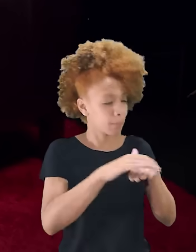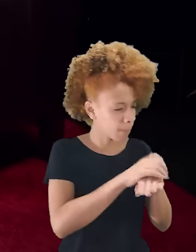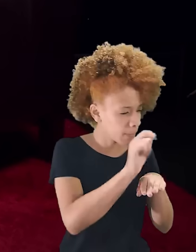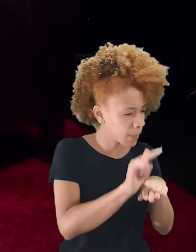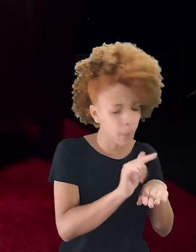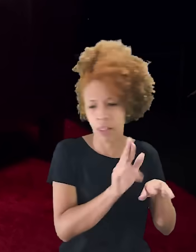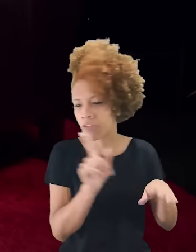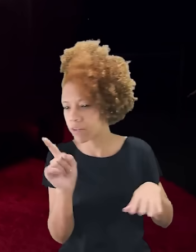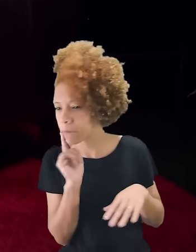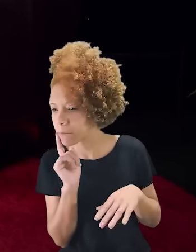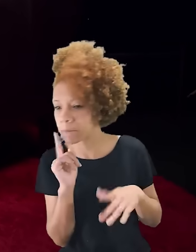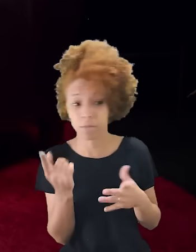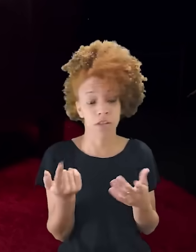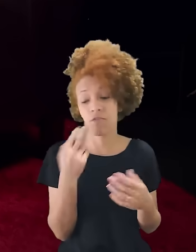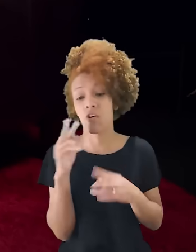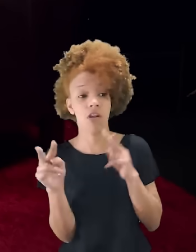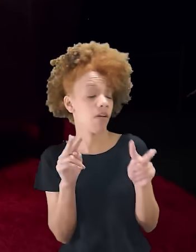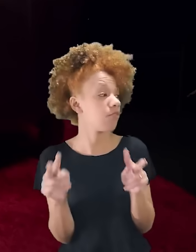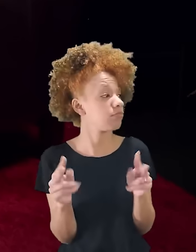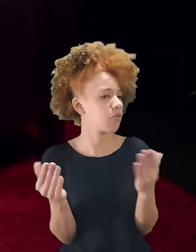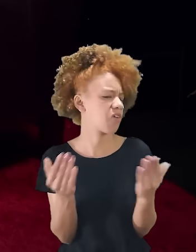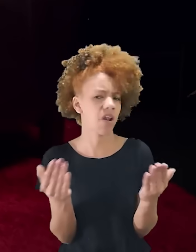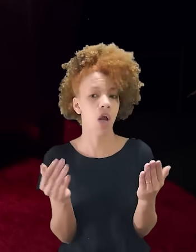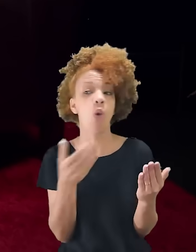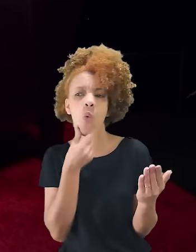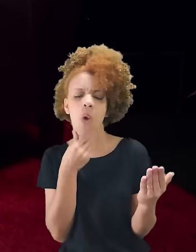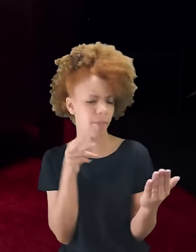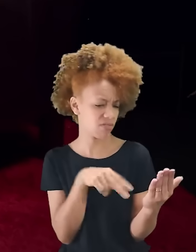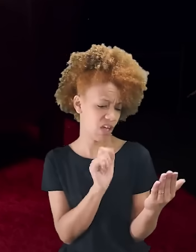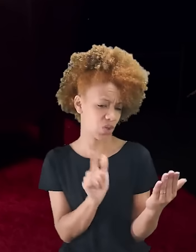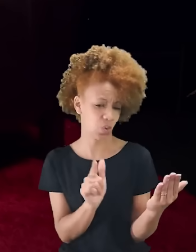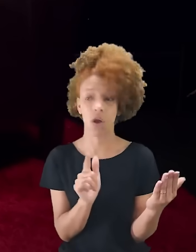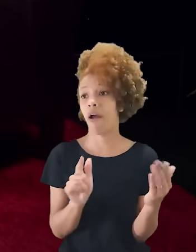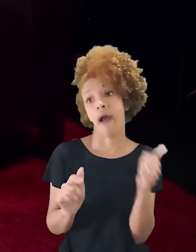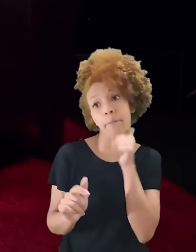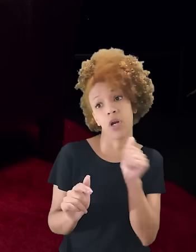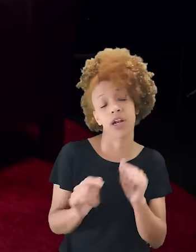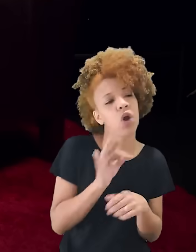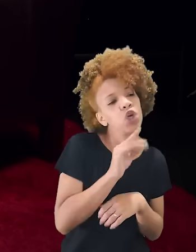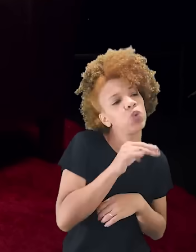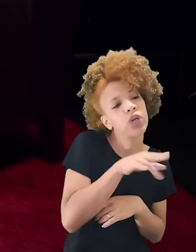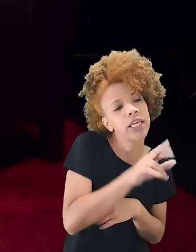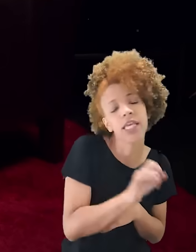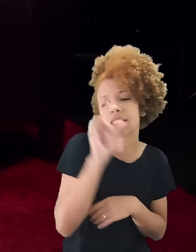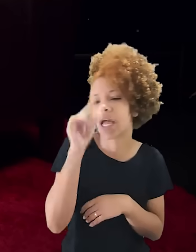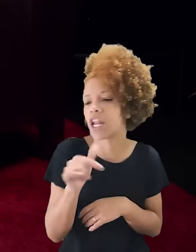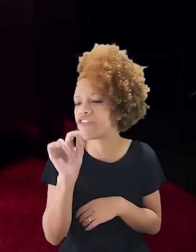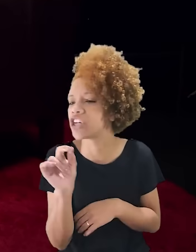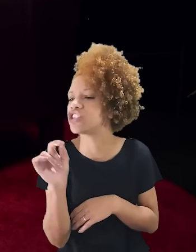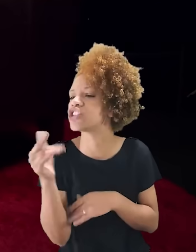diferente Esse azul é diferente a gente vai olhar uns azul e vai dizer é a mesma coisa ela legal se